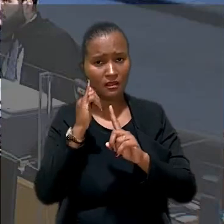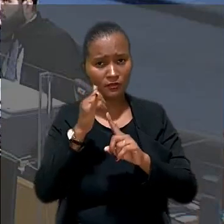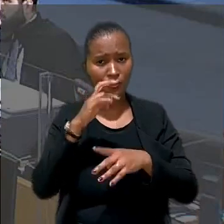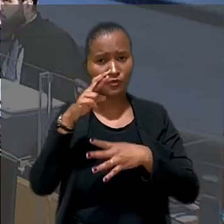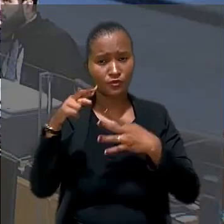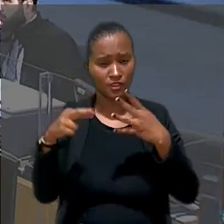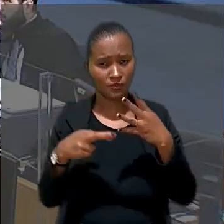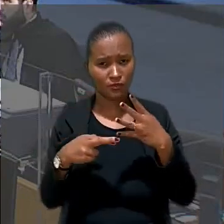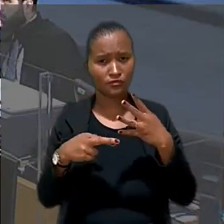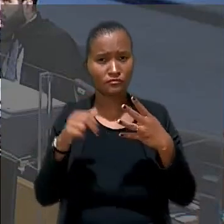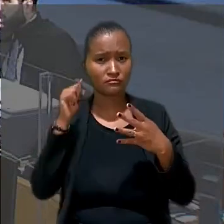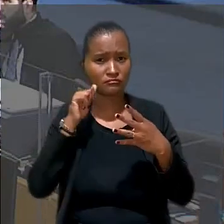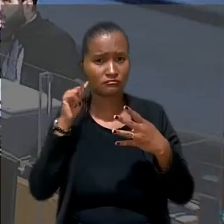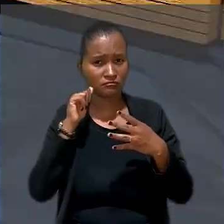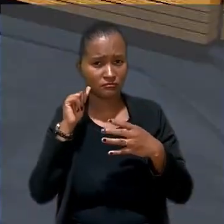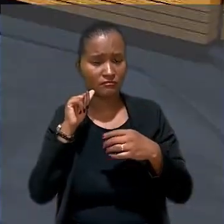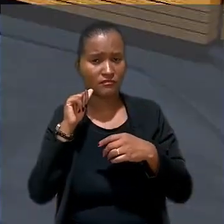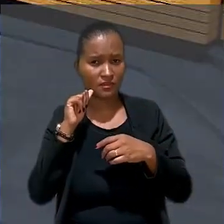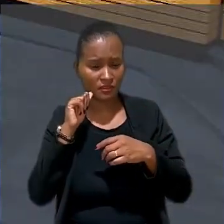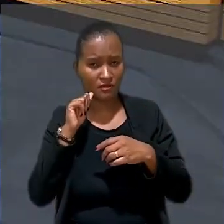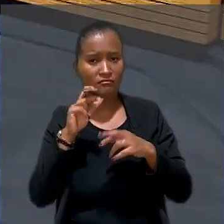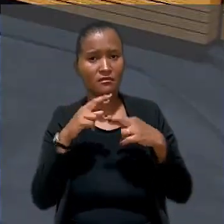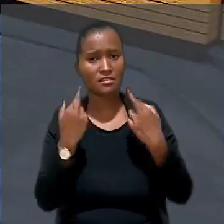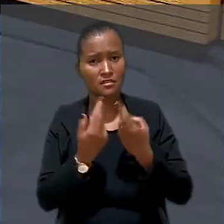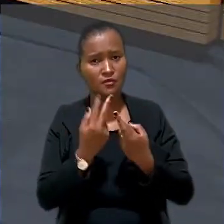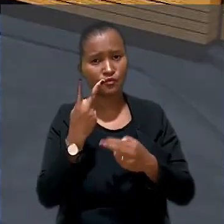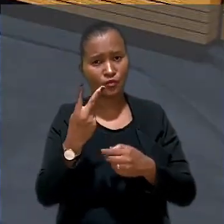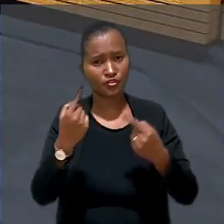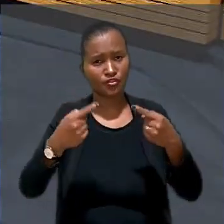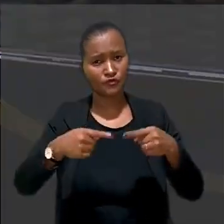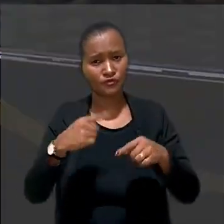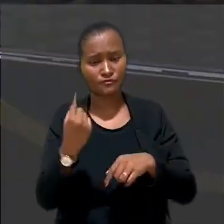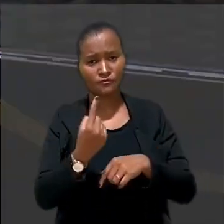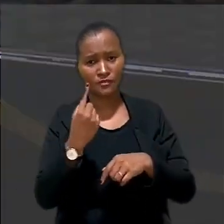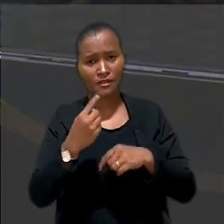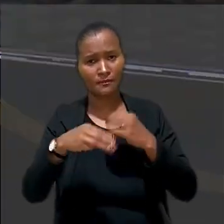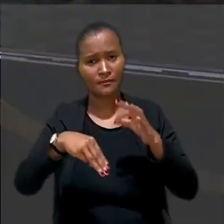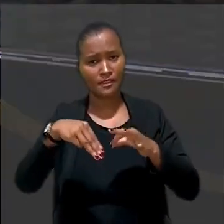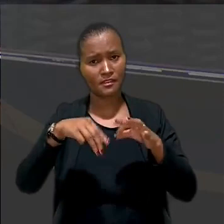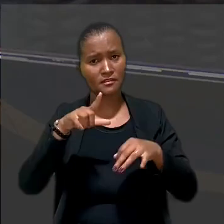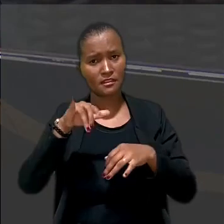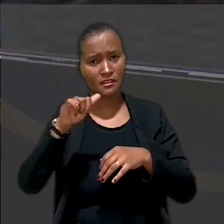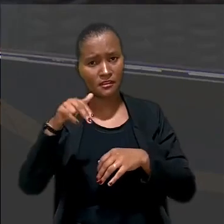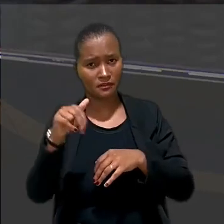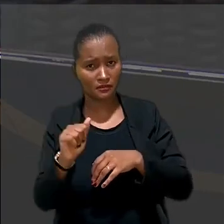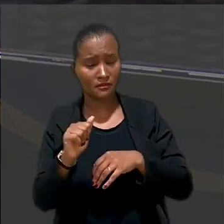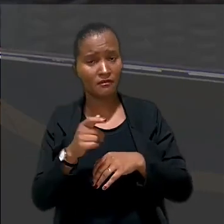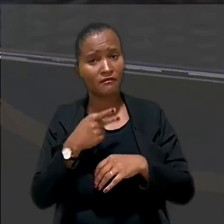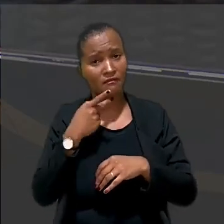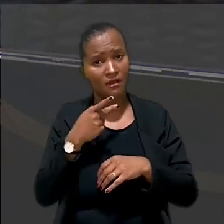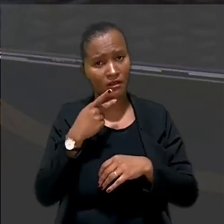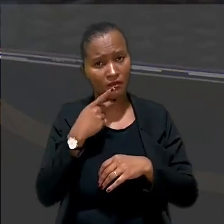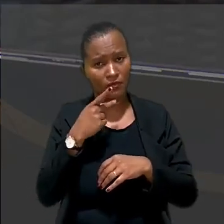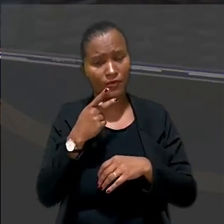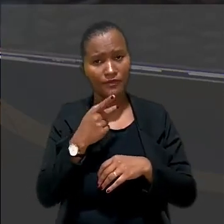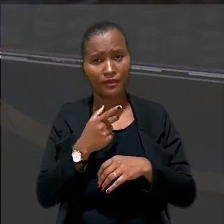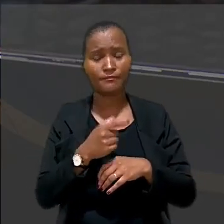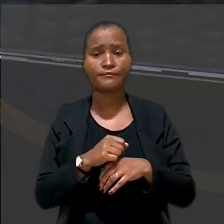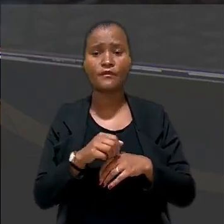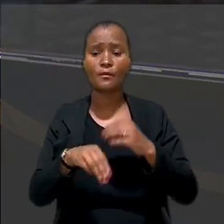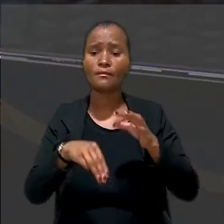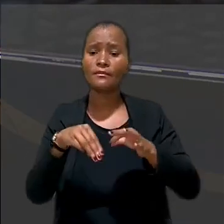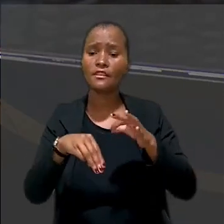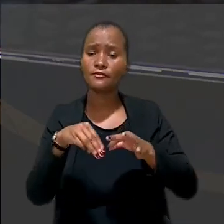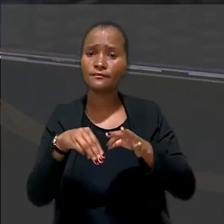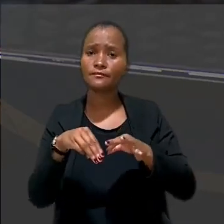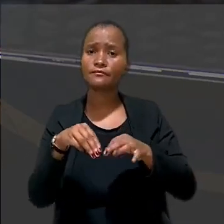a relatora do recurso da empregada na seção 2 de dissídios individuais, ministra Liana Scheib, ponderou que, no caso, o